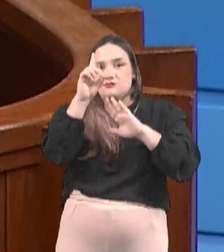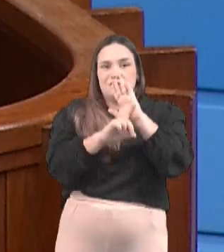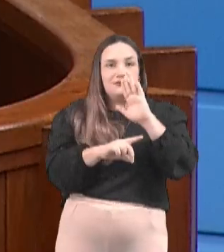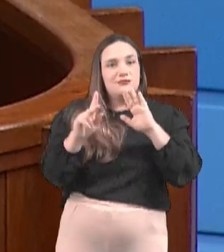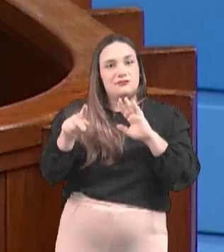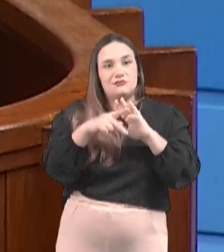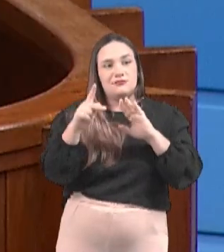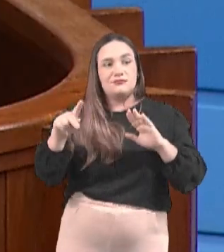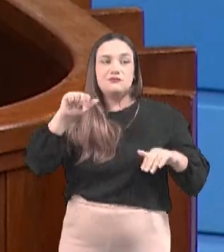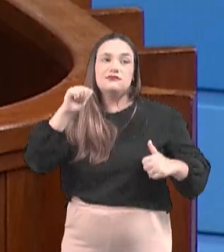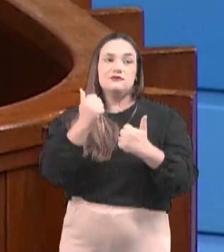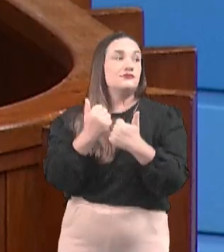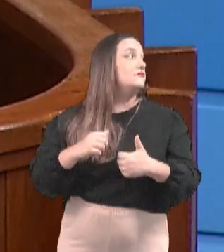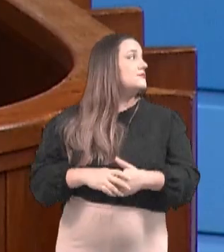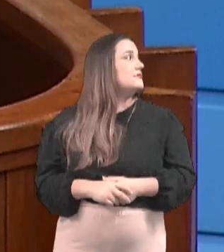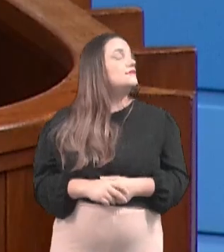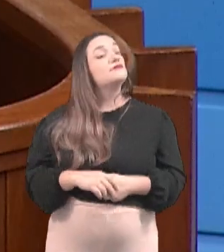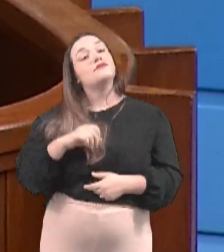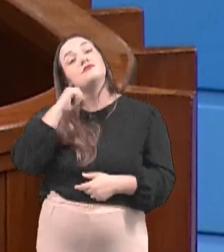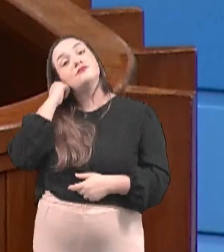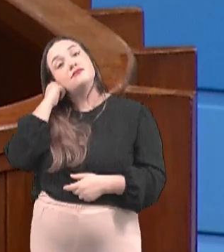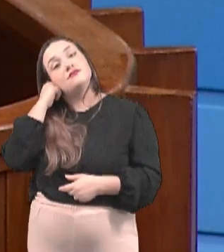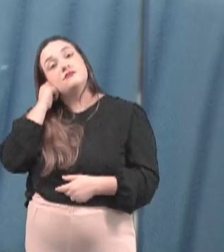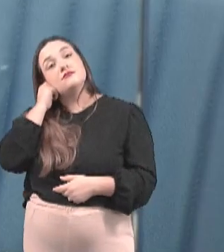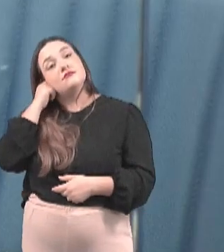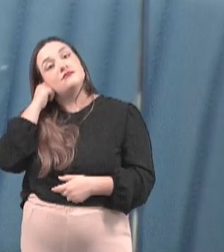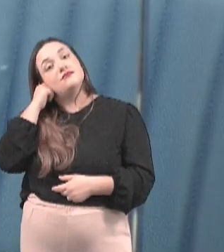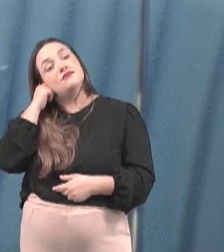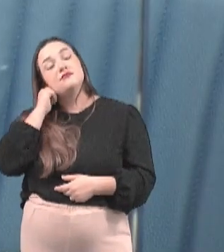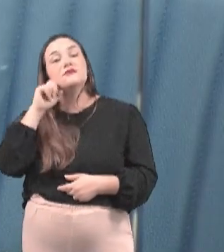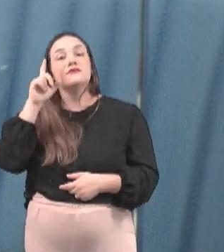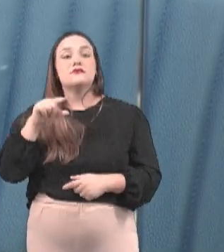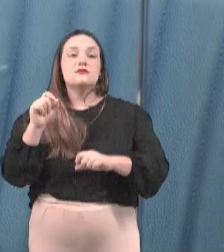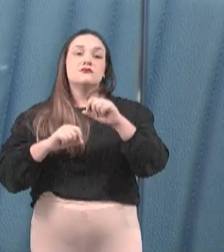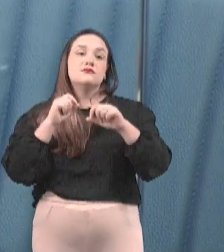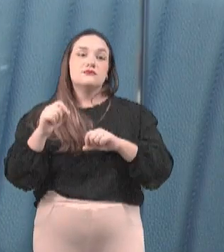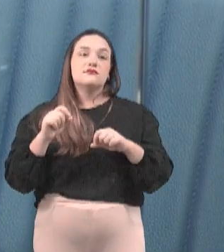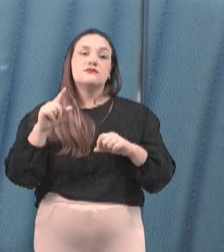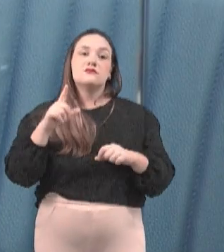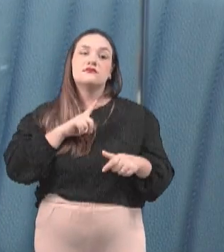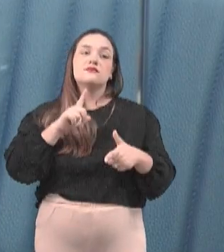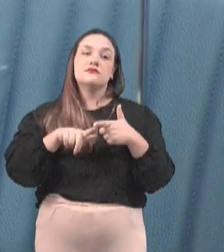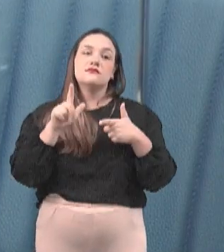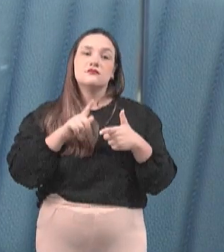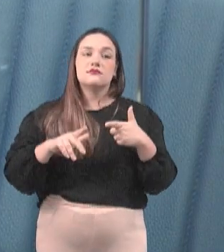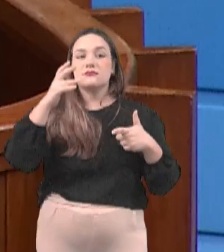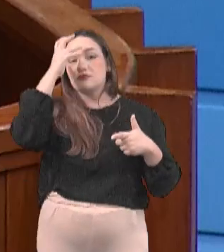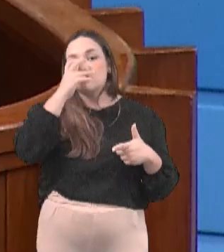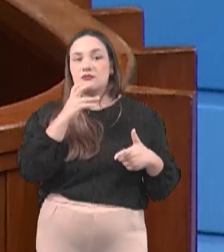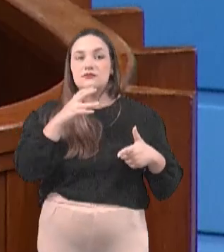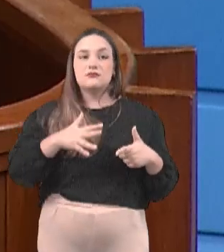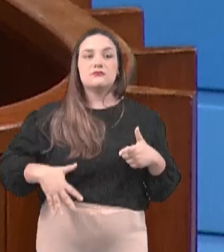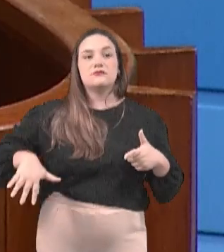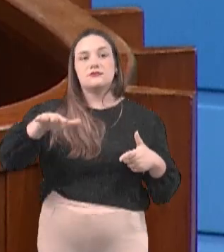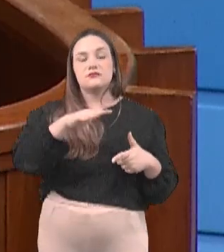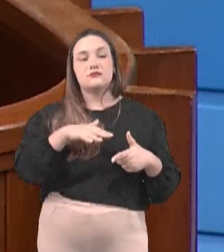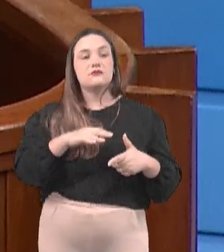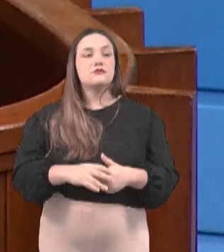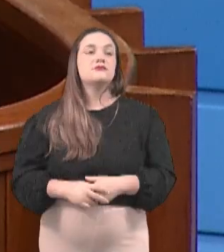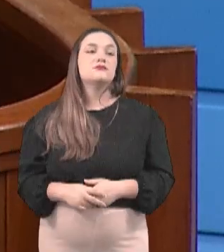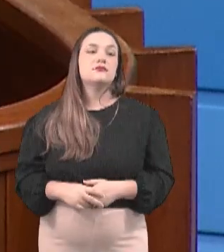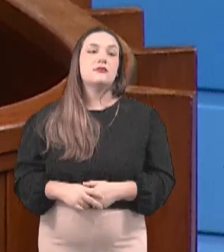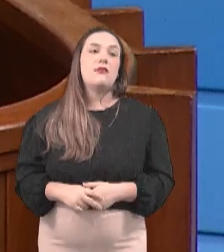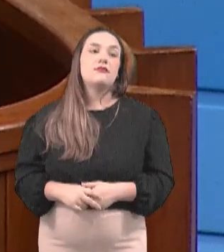professora apoio. E isso tem se tornado um problema sério na educação para as crianças na